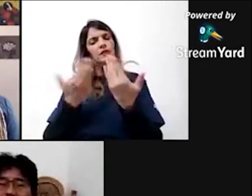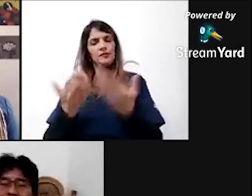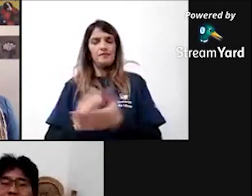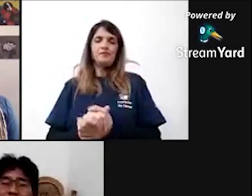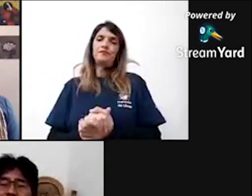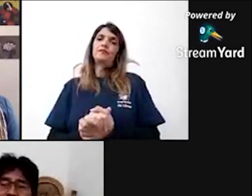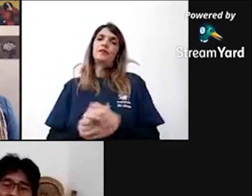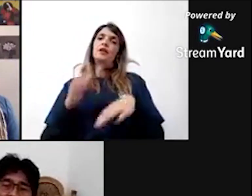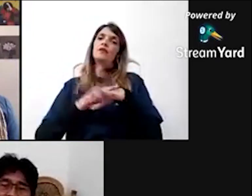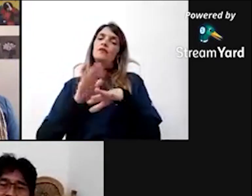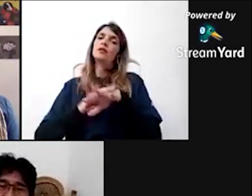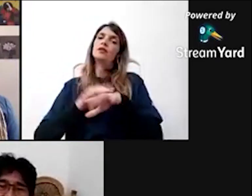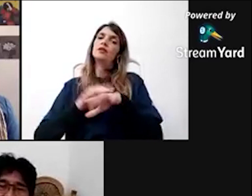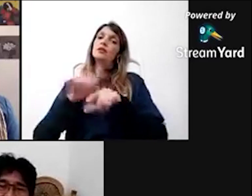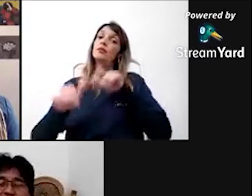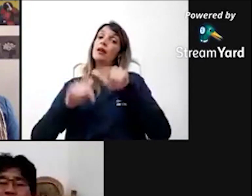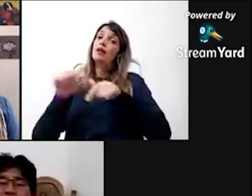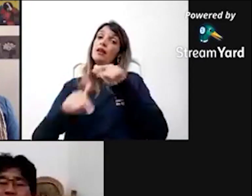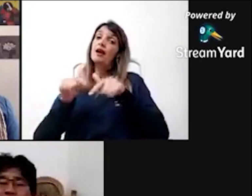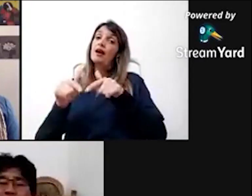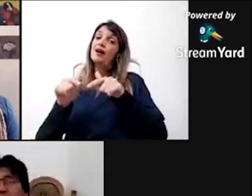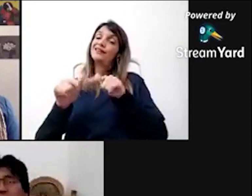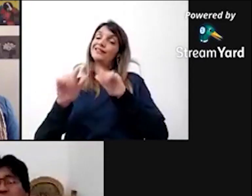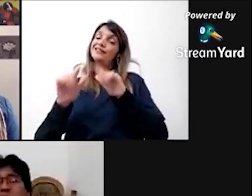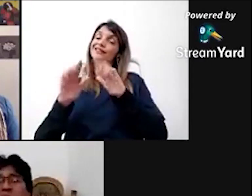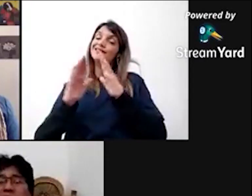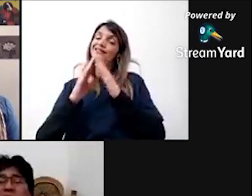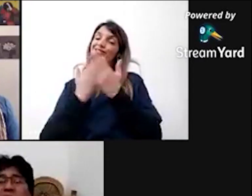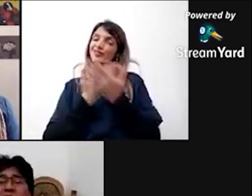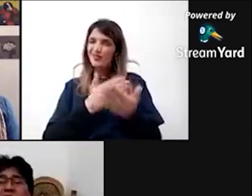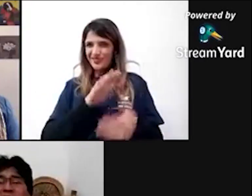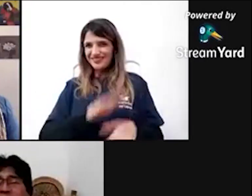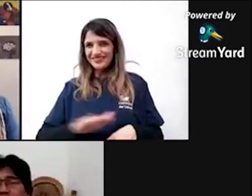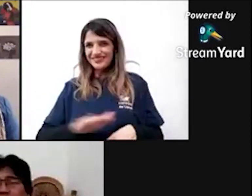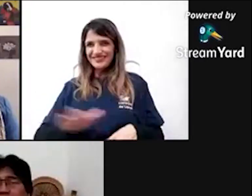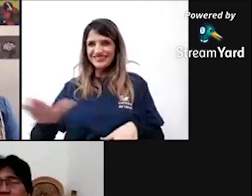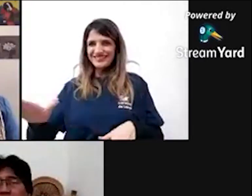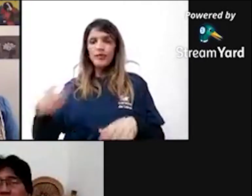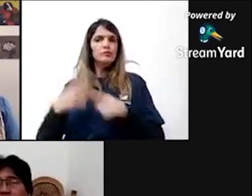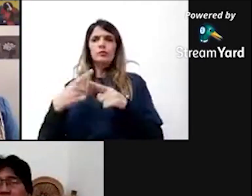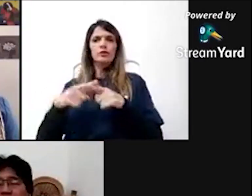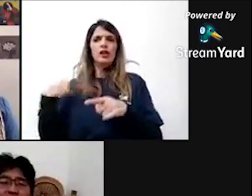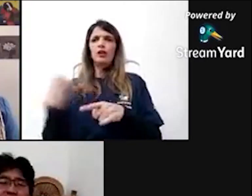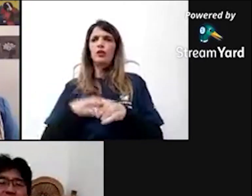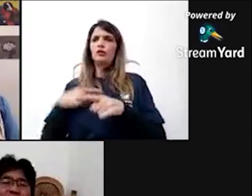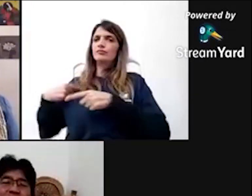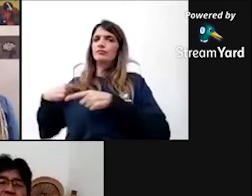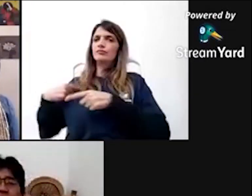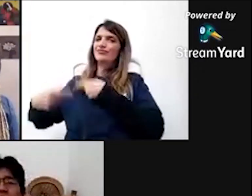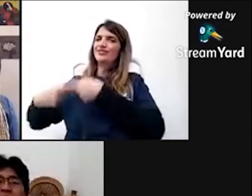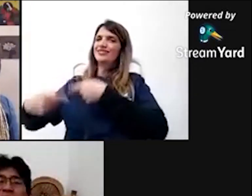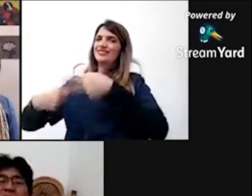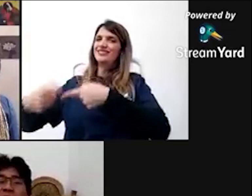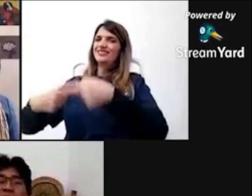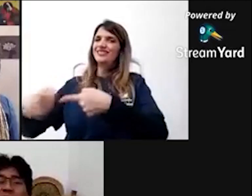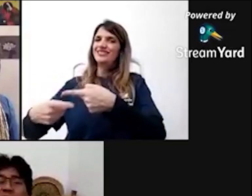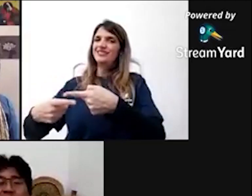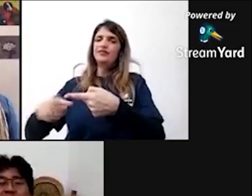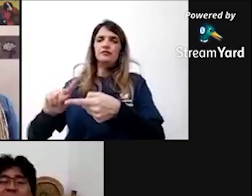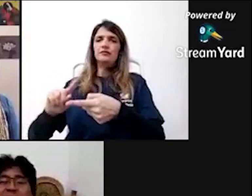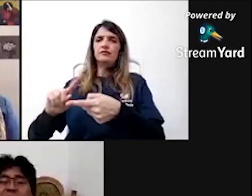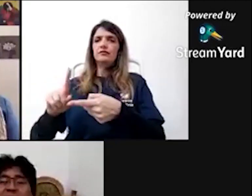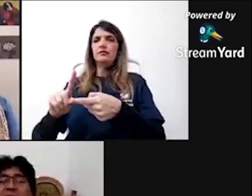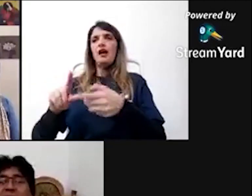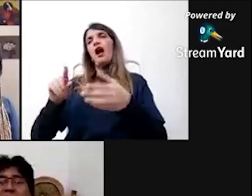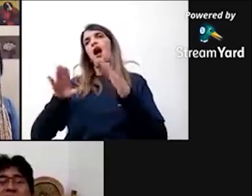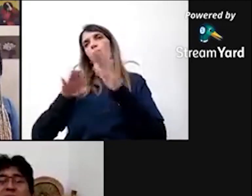se trabalhar na escola, especialmente com a meninada, porque a nossa geração está acostumada com toda essa violência, com tudo isso